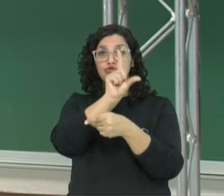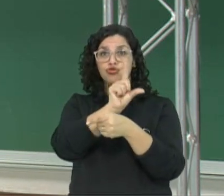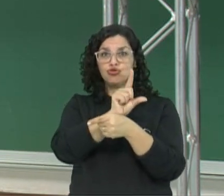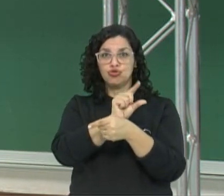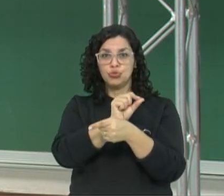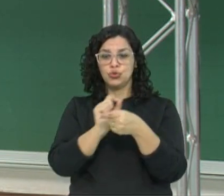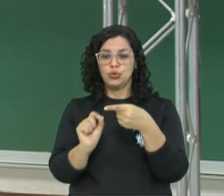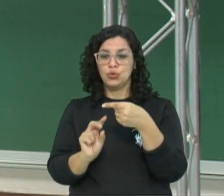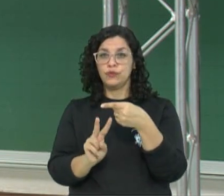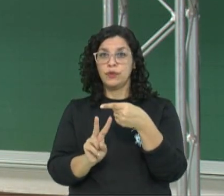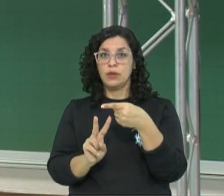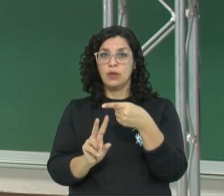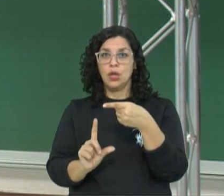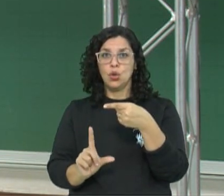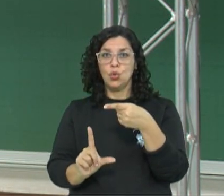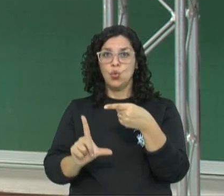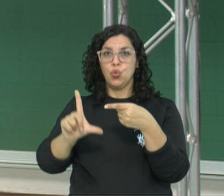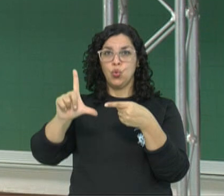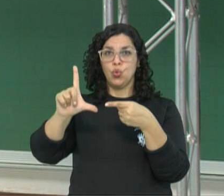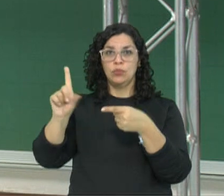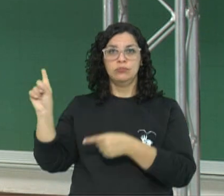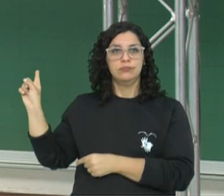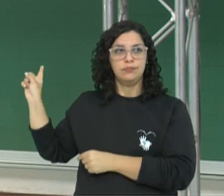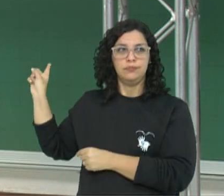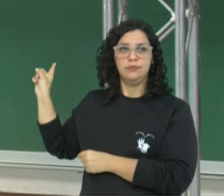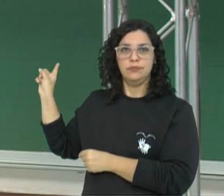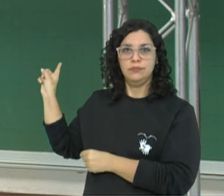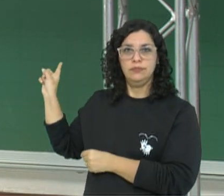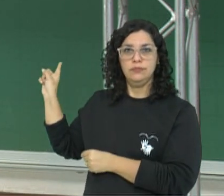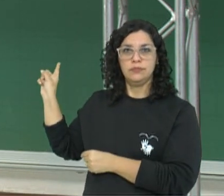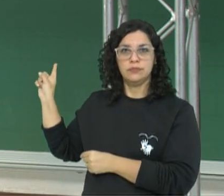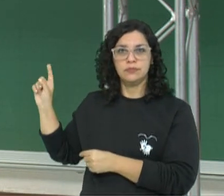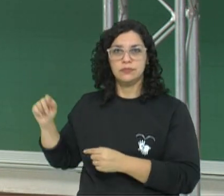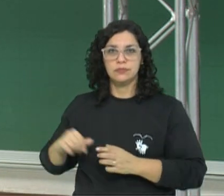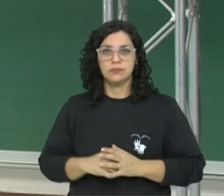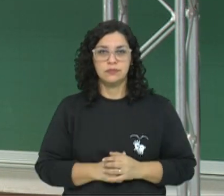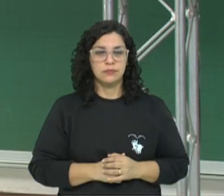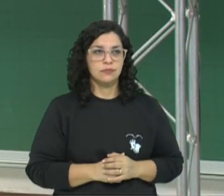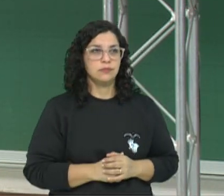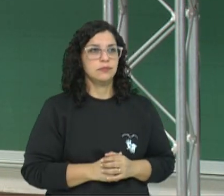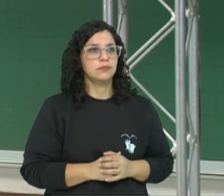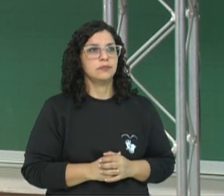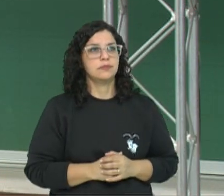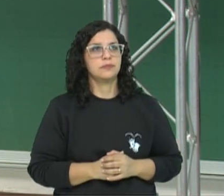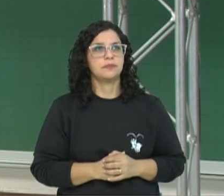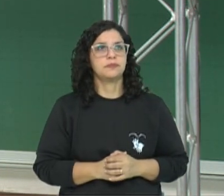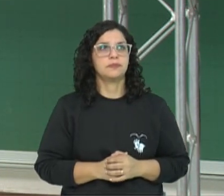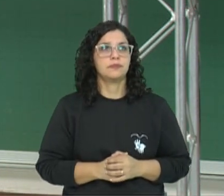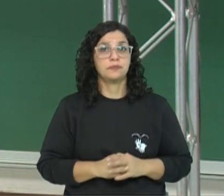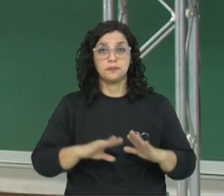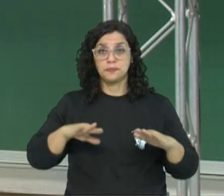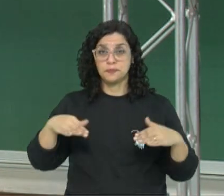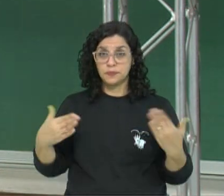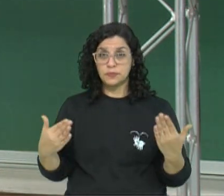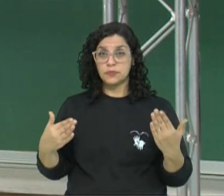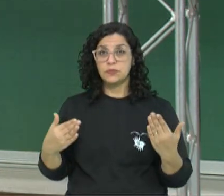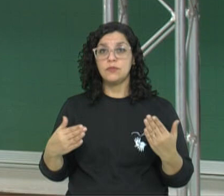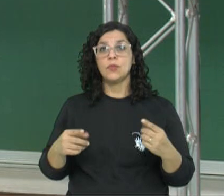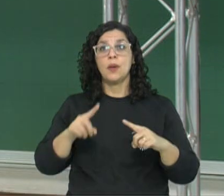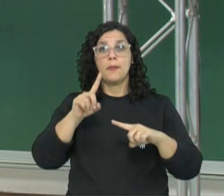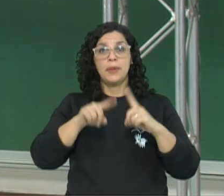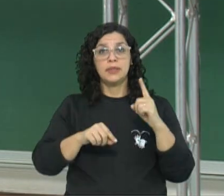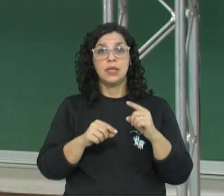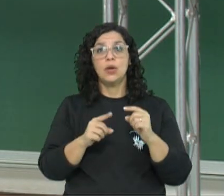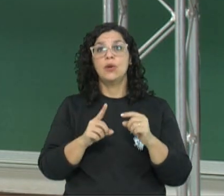irá ocorrer, ou seja, diminua a massa específica, o volume tende a aumentar. Ou seja, objetos com